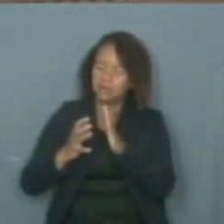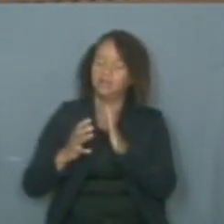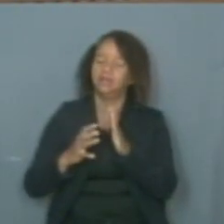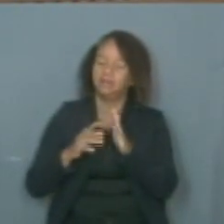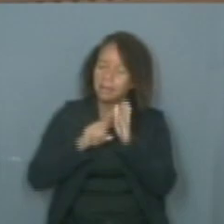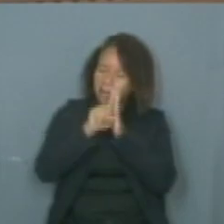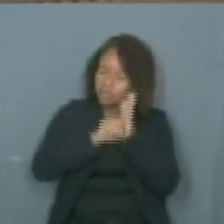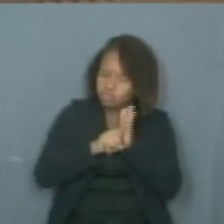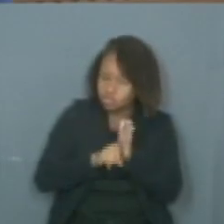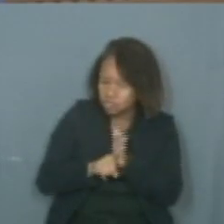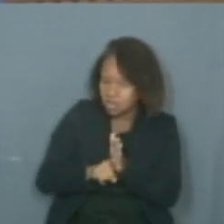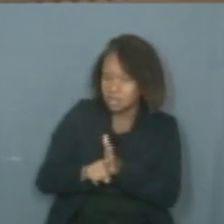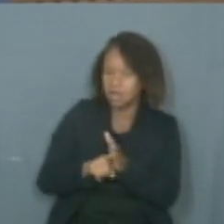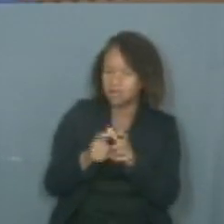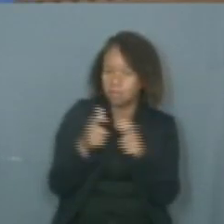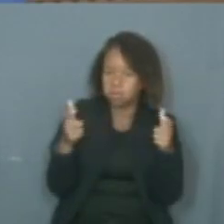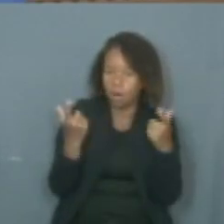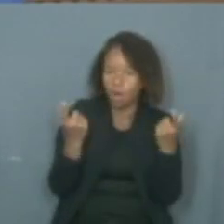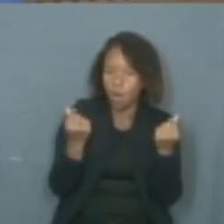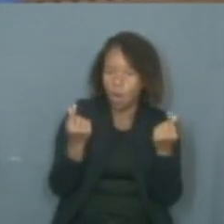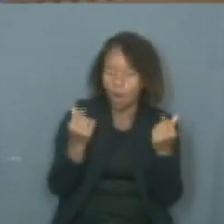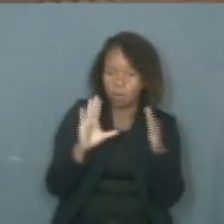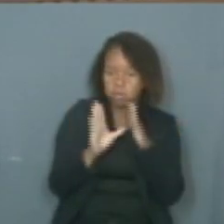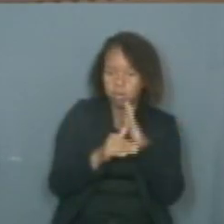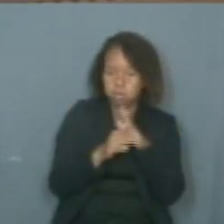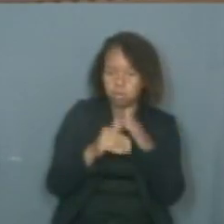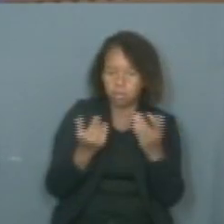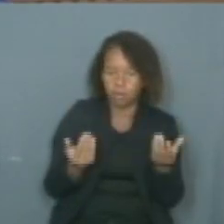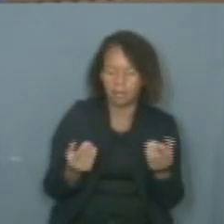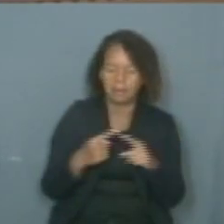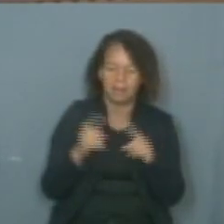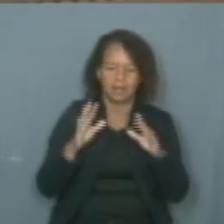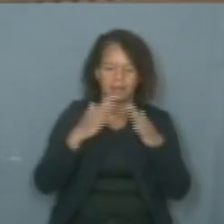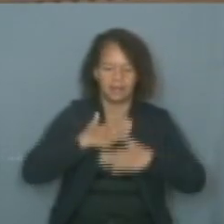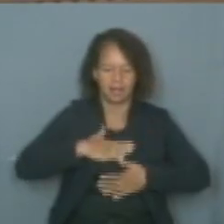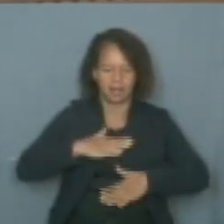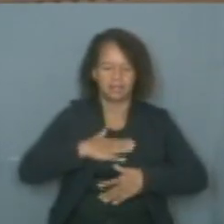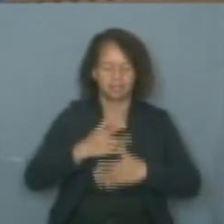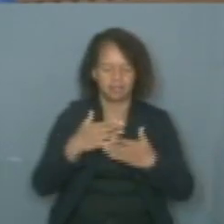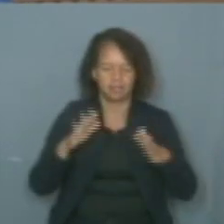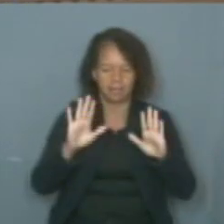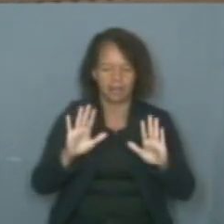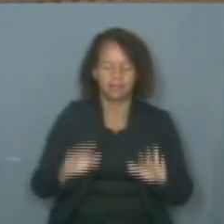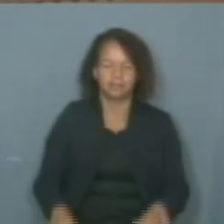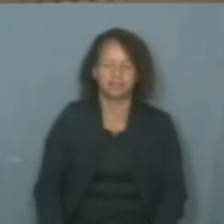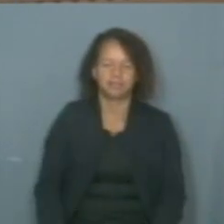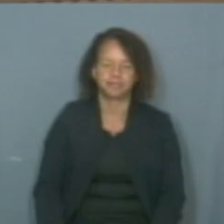para investigar esse roubo. Mas calma, tem mais coisa aqui.